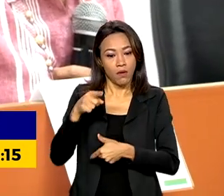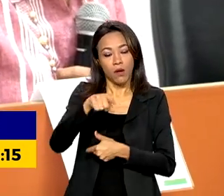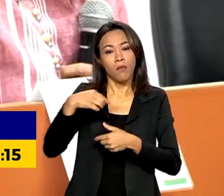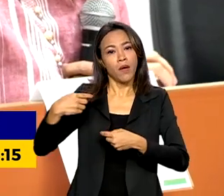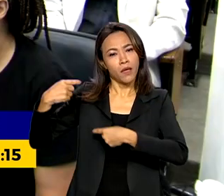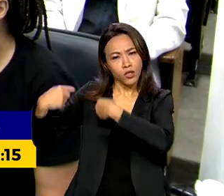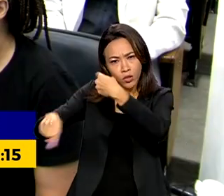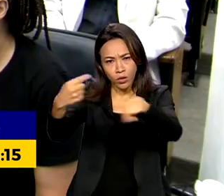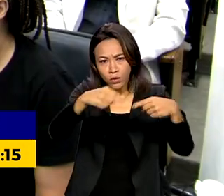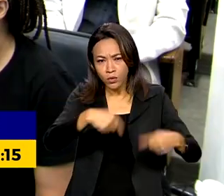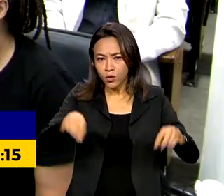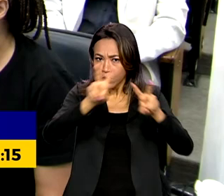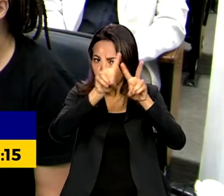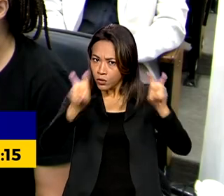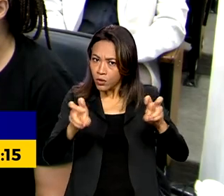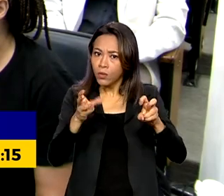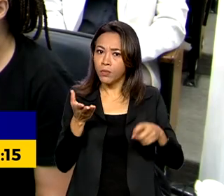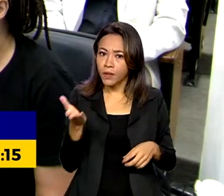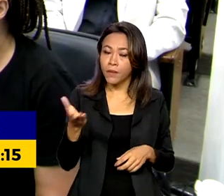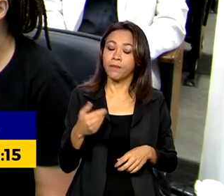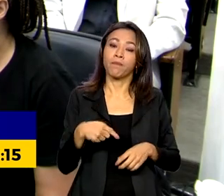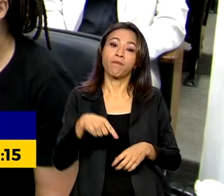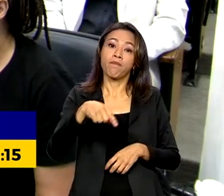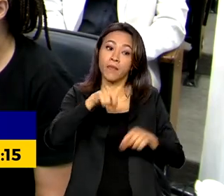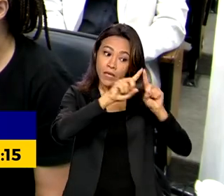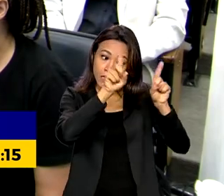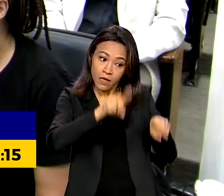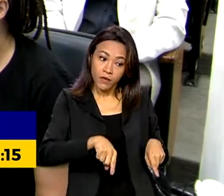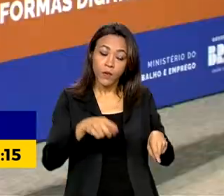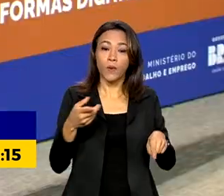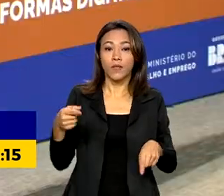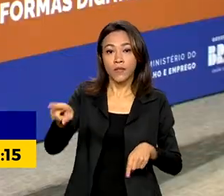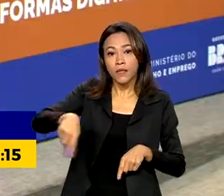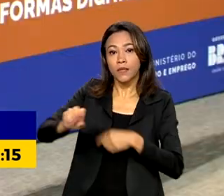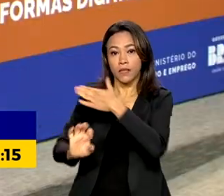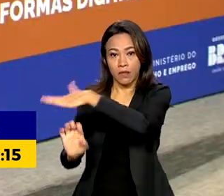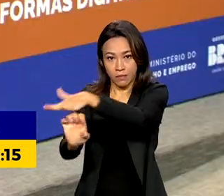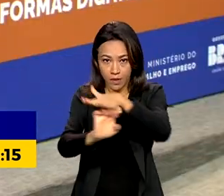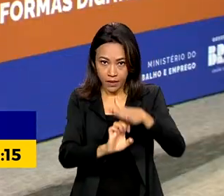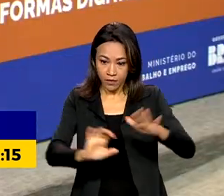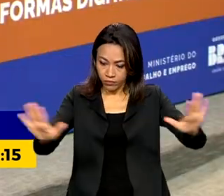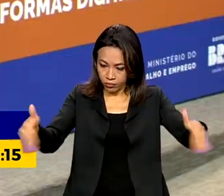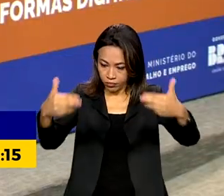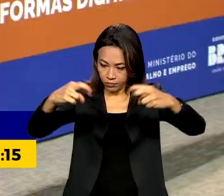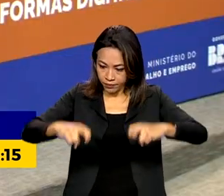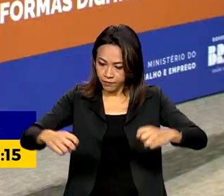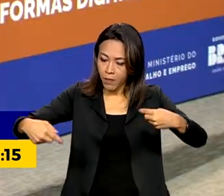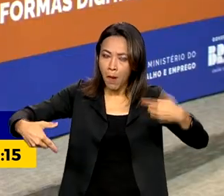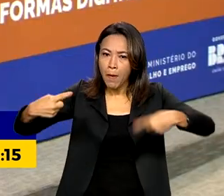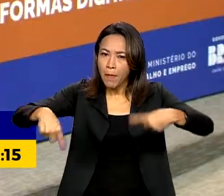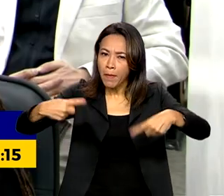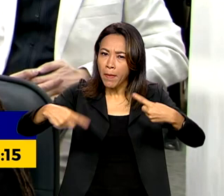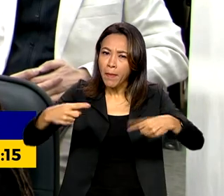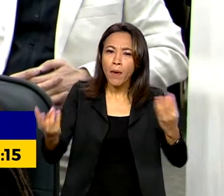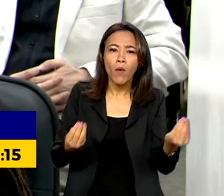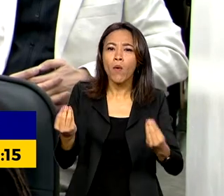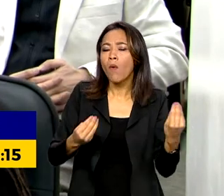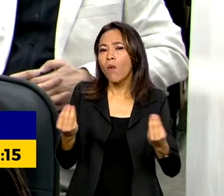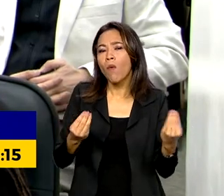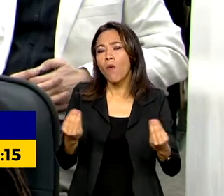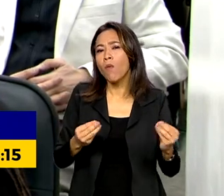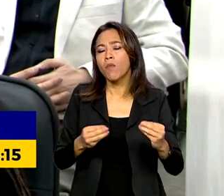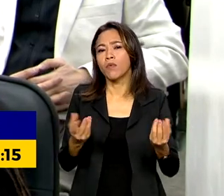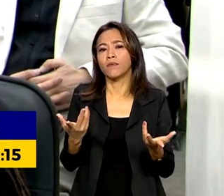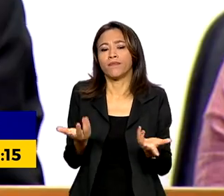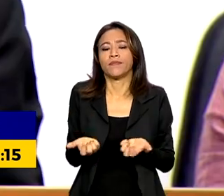o assunto. Servidores e empresas serão ouvidos na busca de um equilíbrio, como amparar o empregado sem quebrar